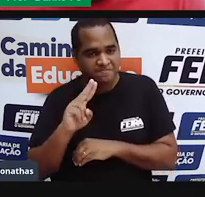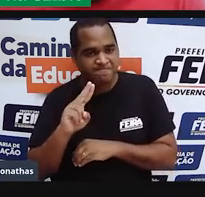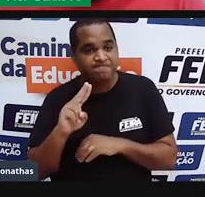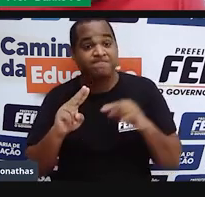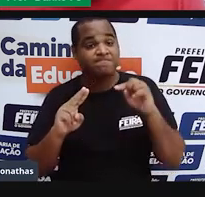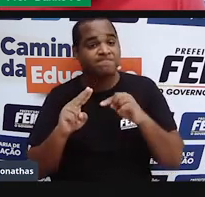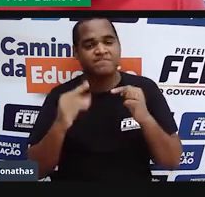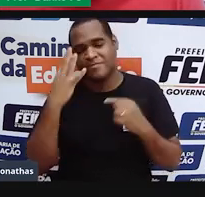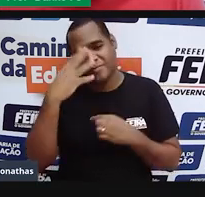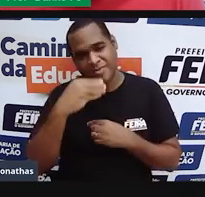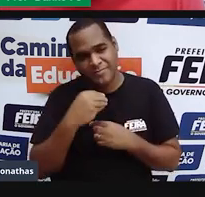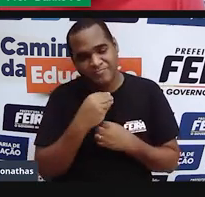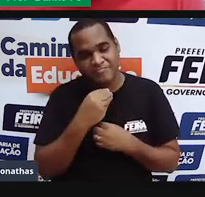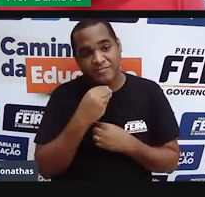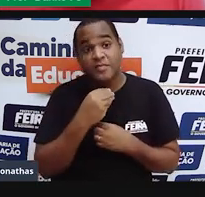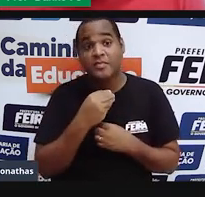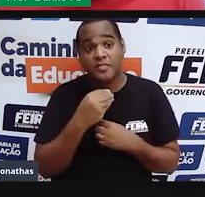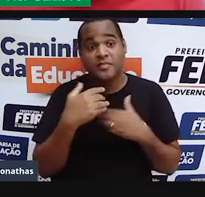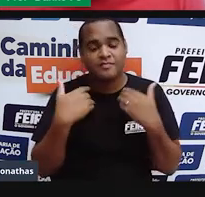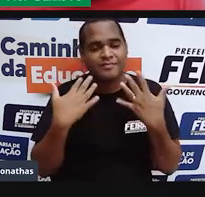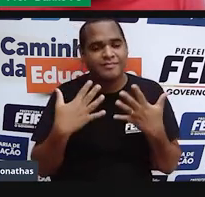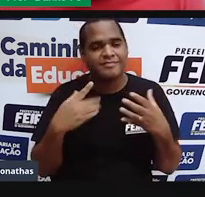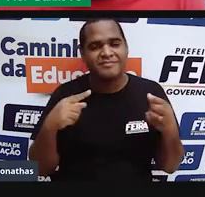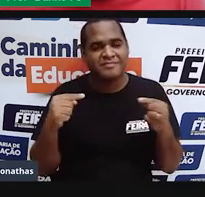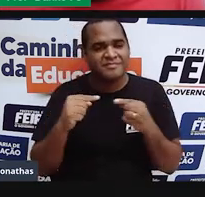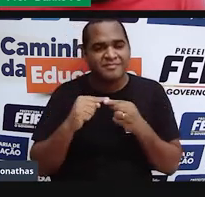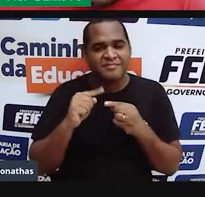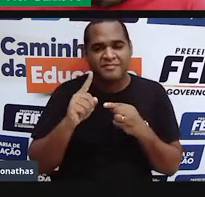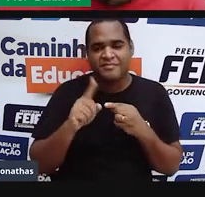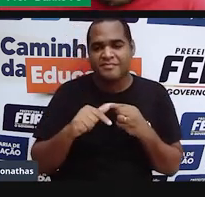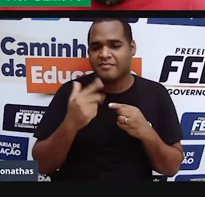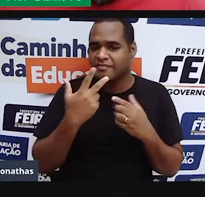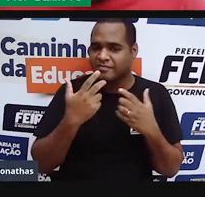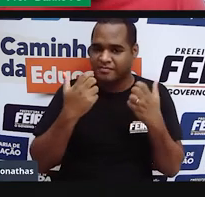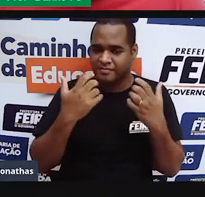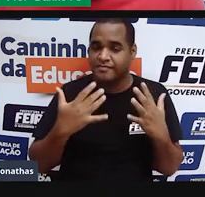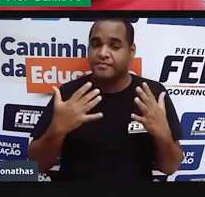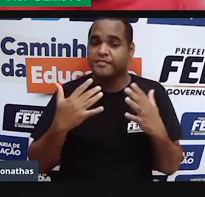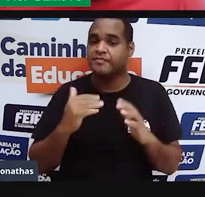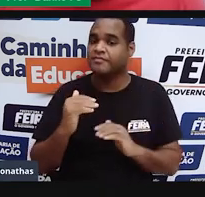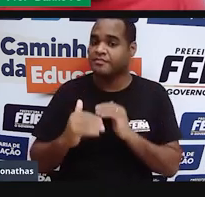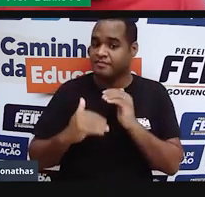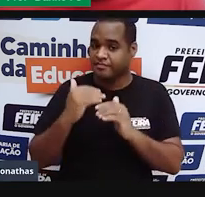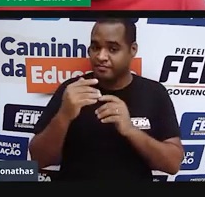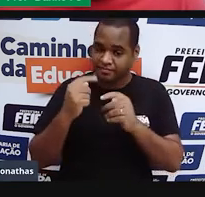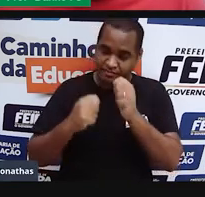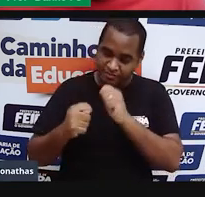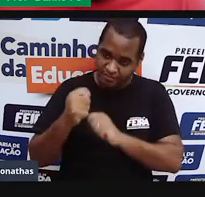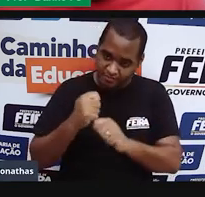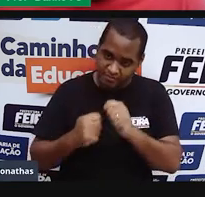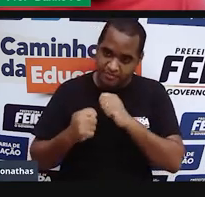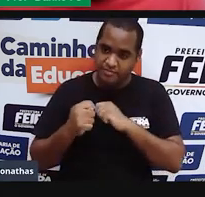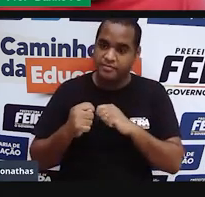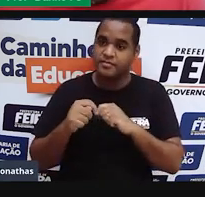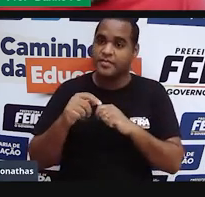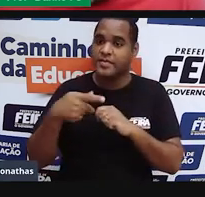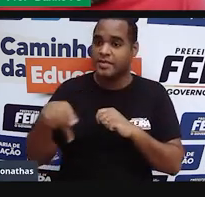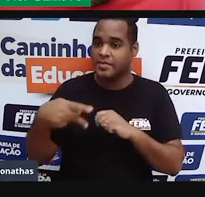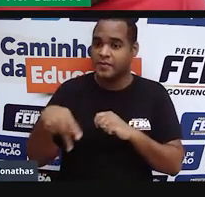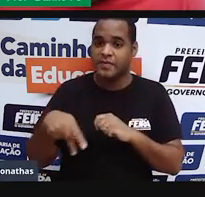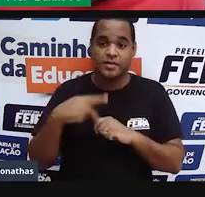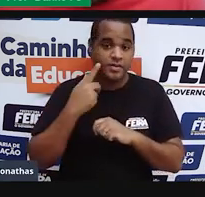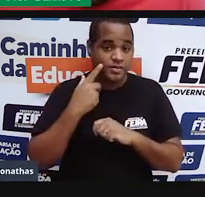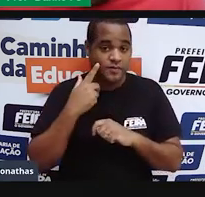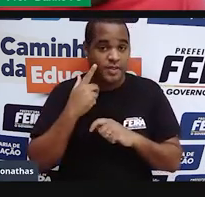bonitos. E aí era essa situação. Com esse relativo progresso econômico, o Paraguai busca